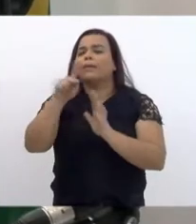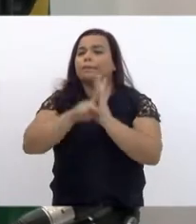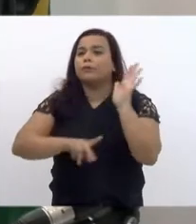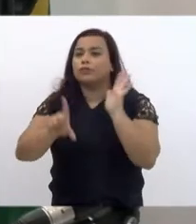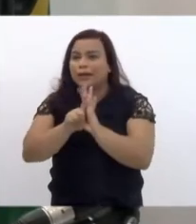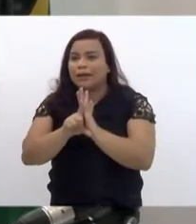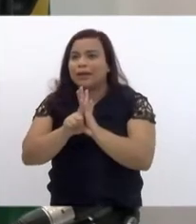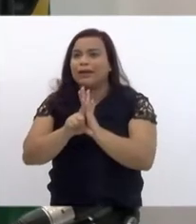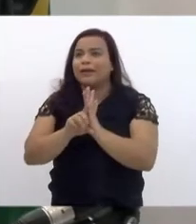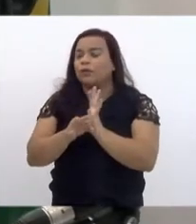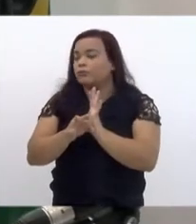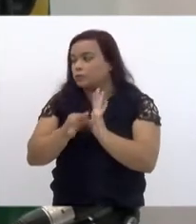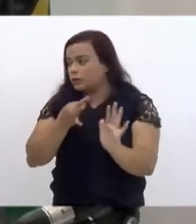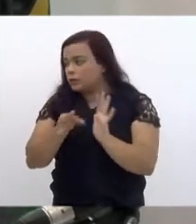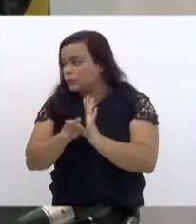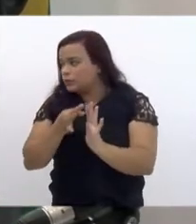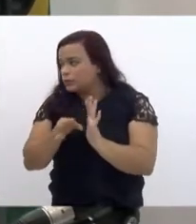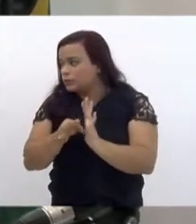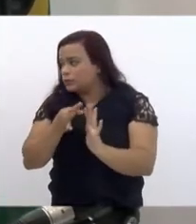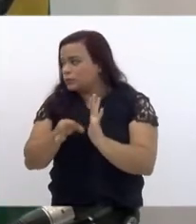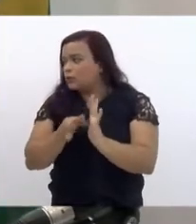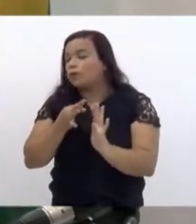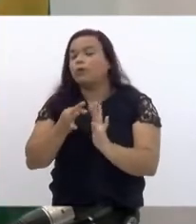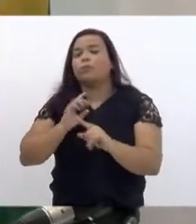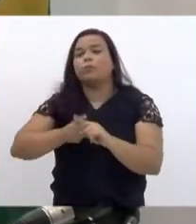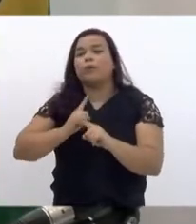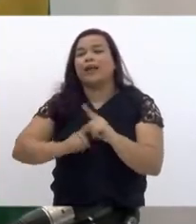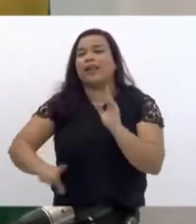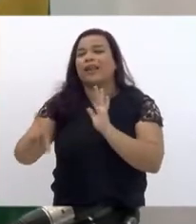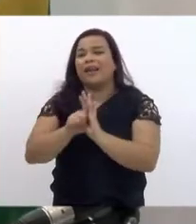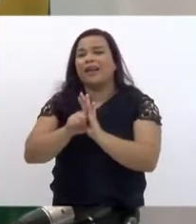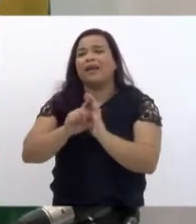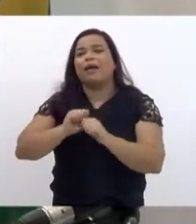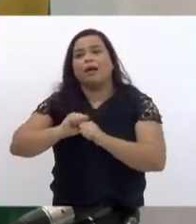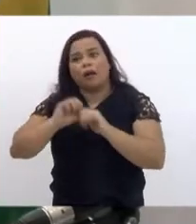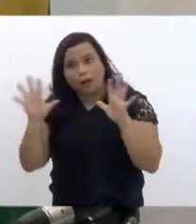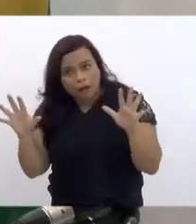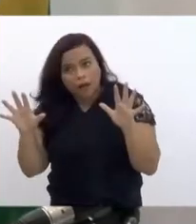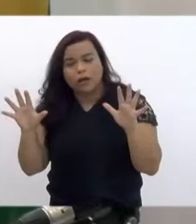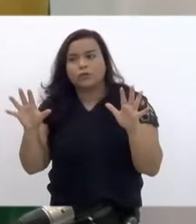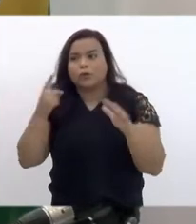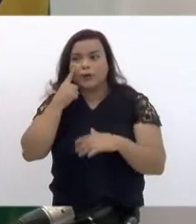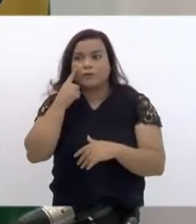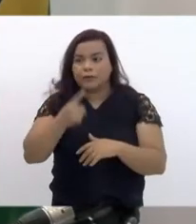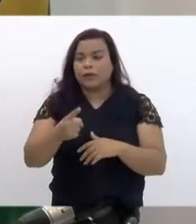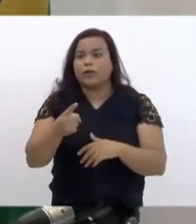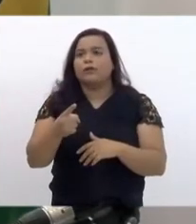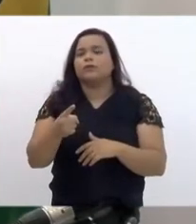contratação. Porque a lei é clara, senão nós vamos deturpar o caput da lei. Mas foi feito o pedido de vista.